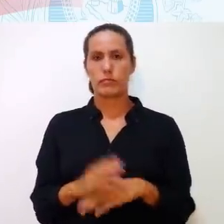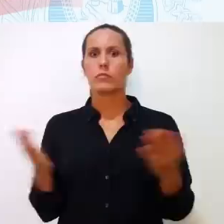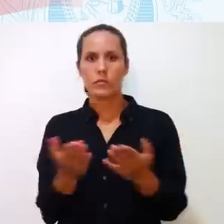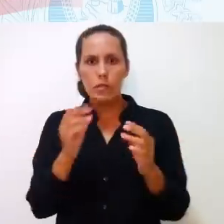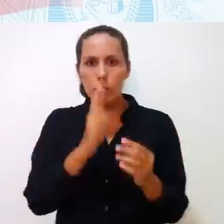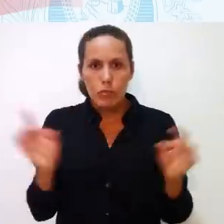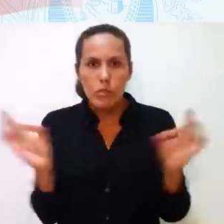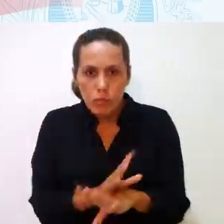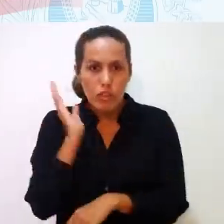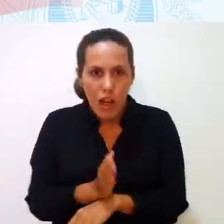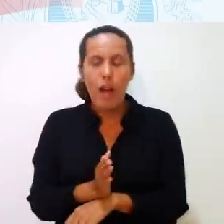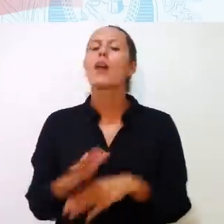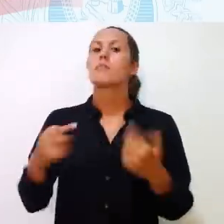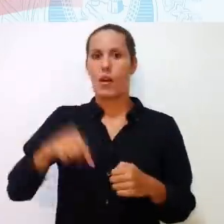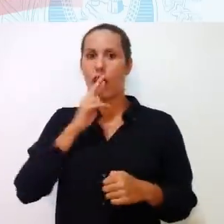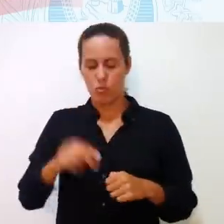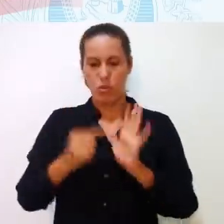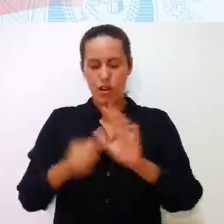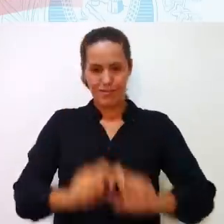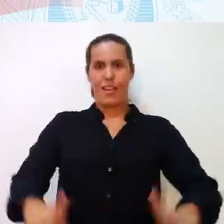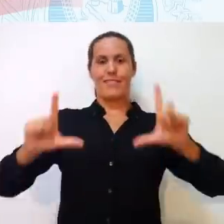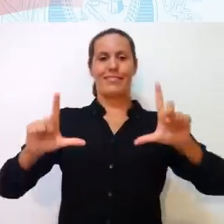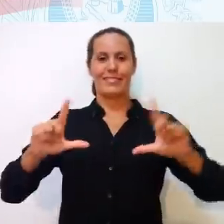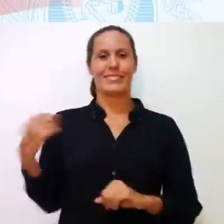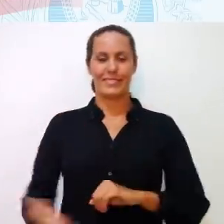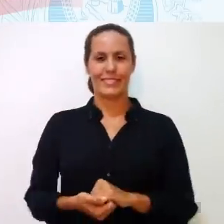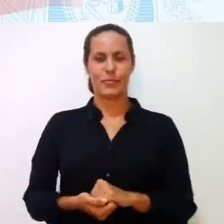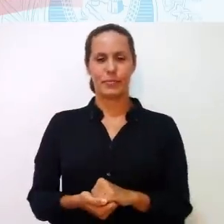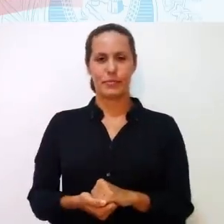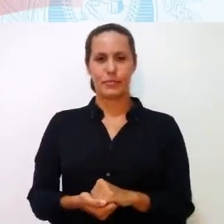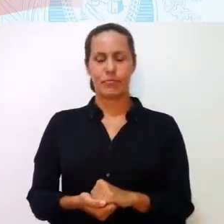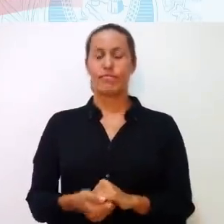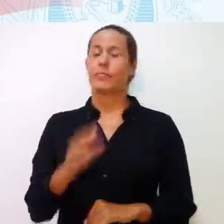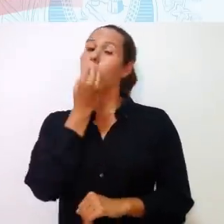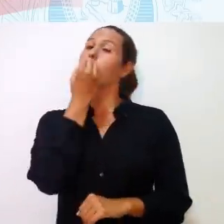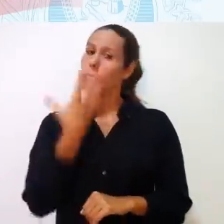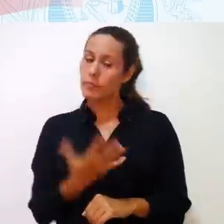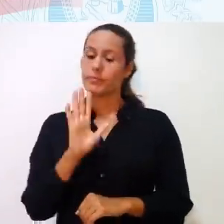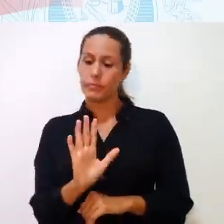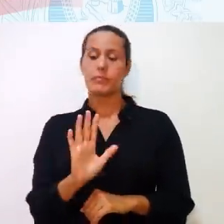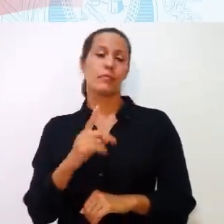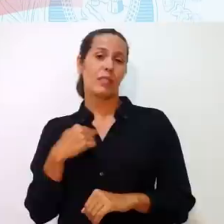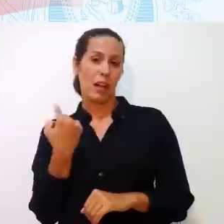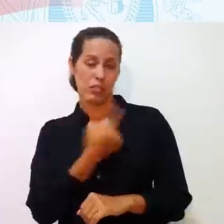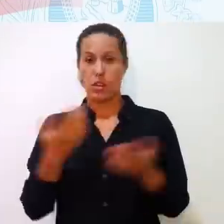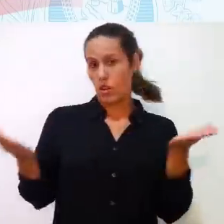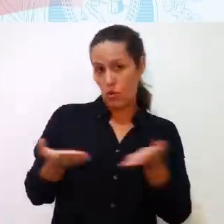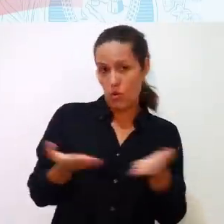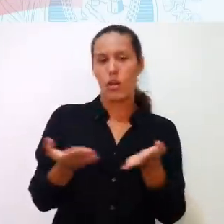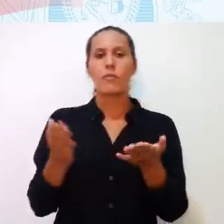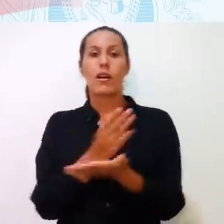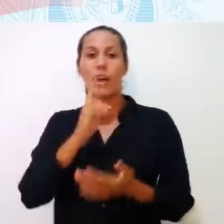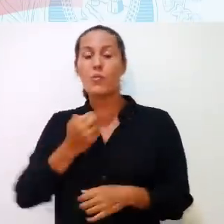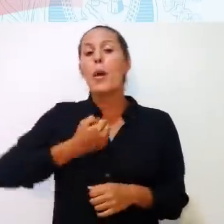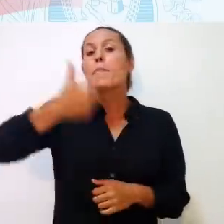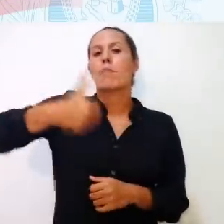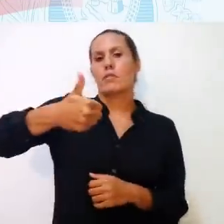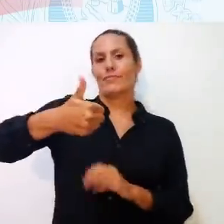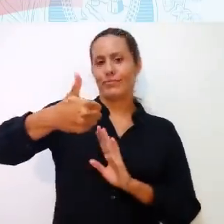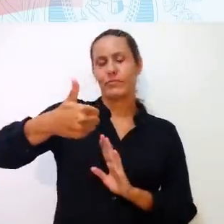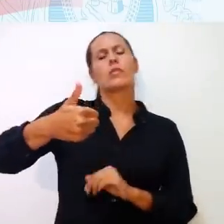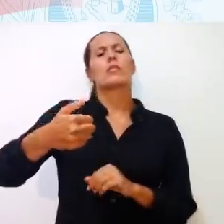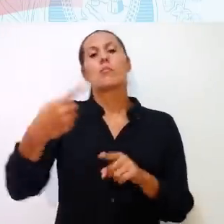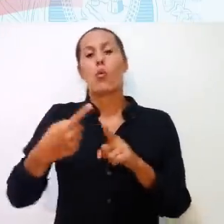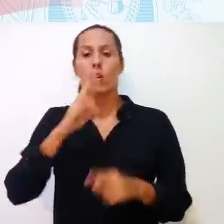Já está pronto para as respostas? Elas vão aparecer aí para você também. Bom, mas a gente agora só vai dar a resposta da